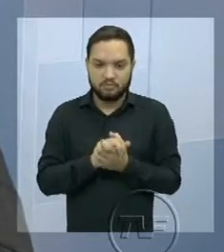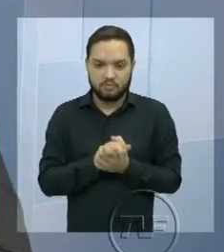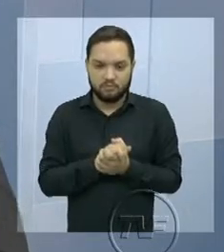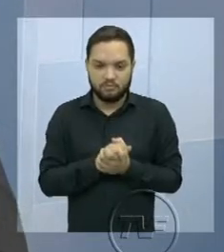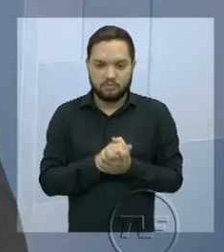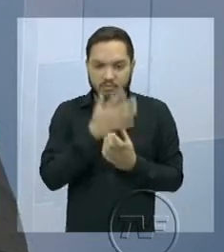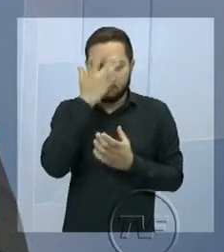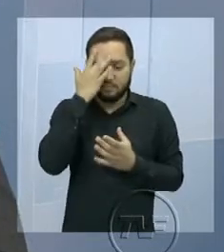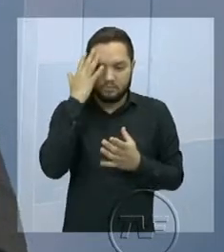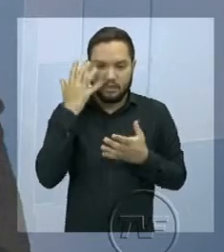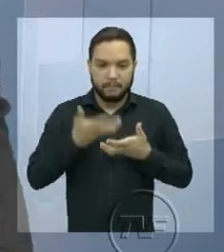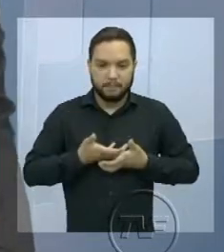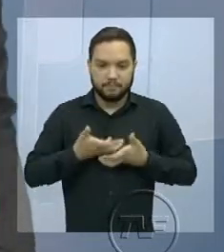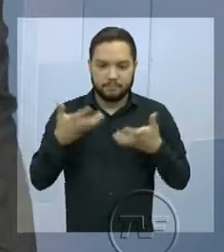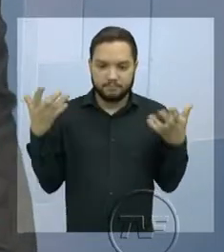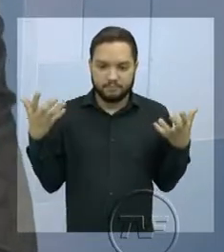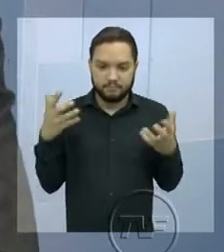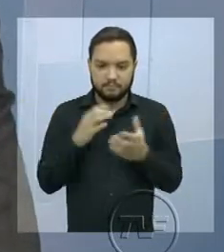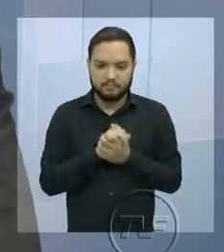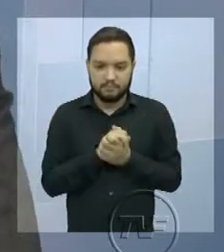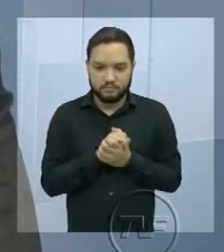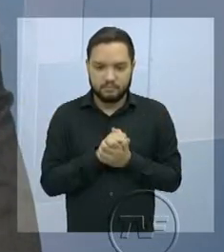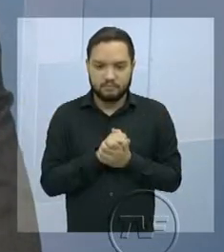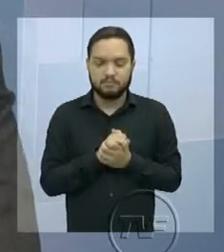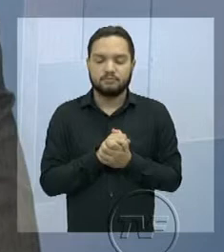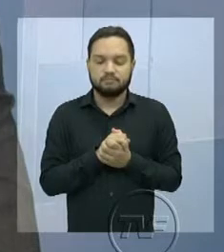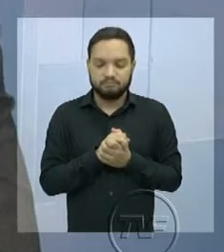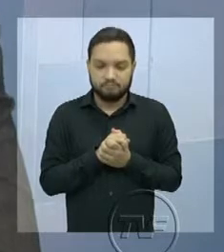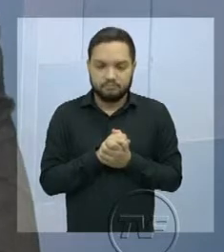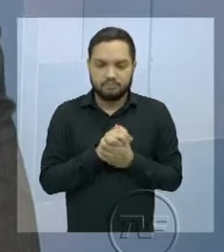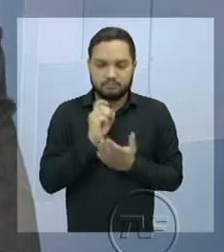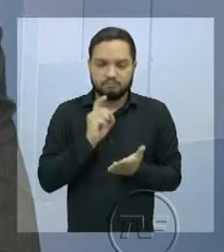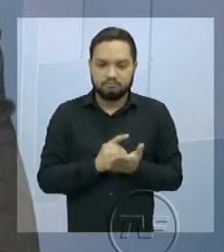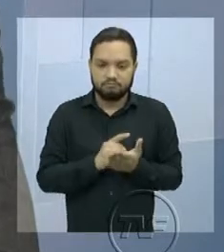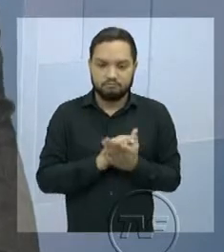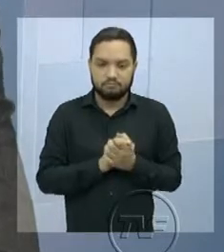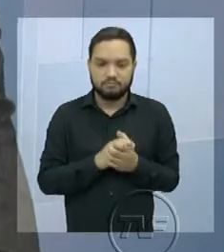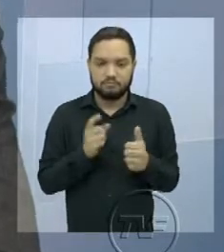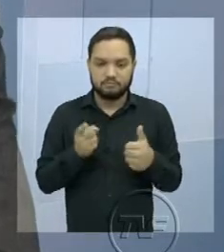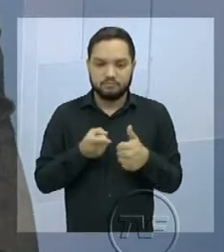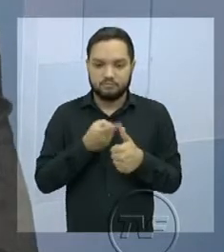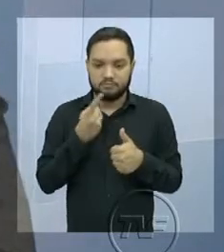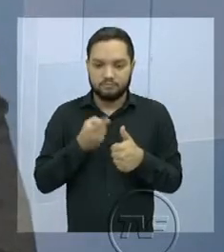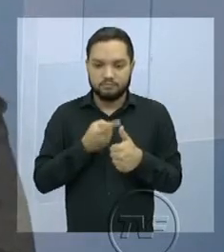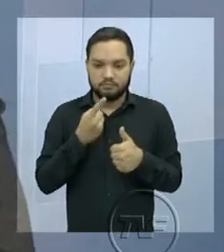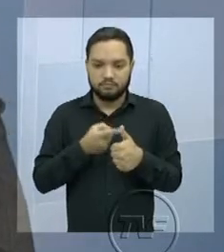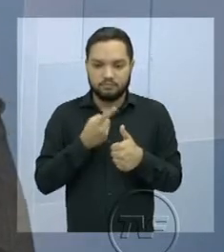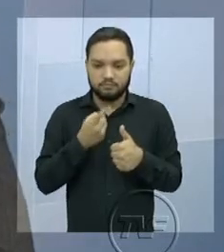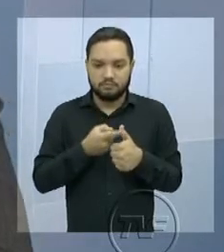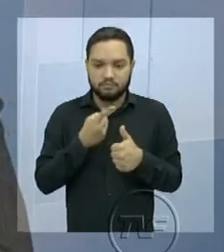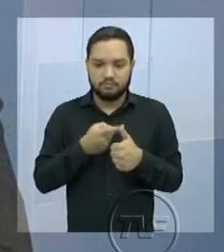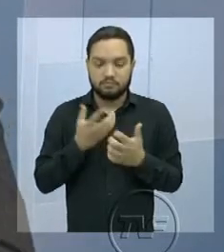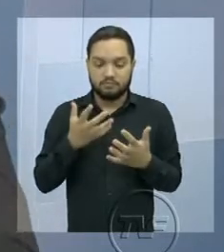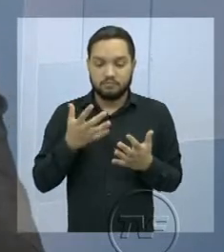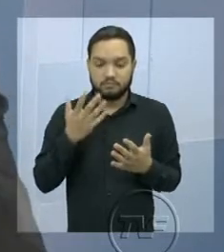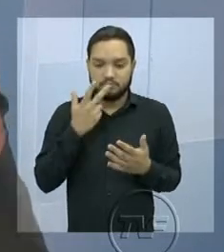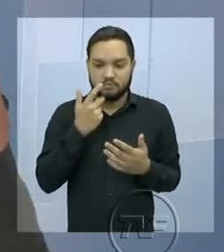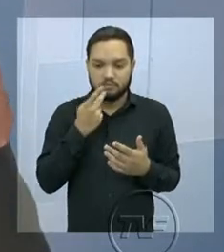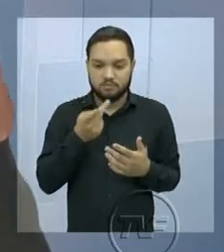de pessoas. Isso é um fato ímpar. Primeira coisa, meu corte epistemológico. Eu gosto de dizer